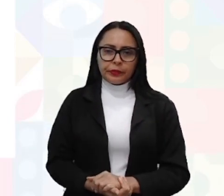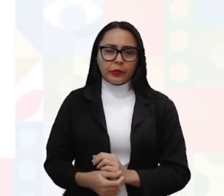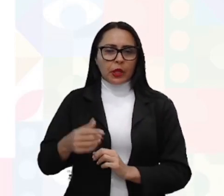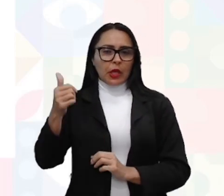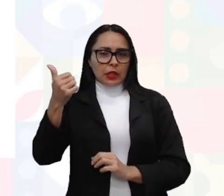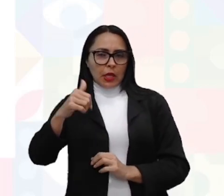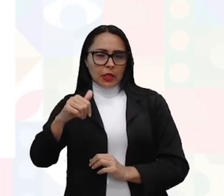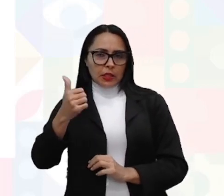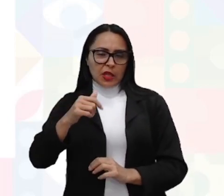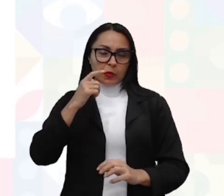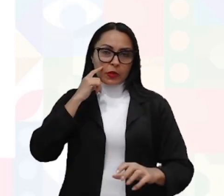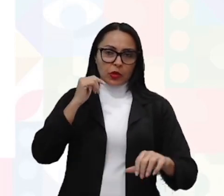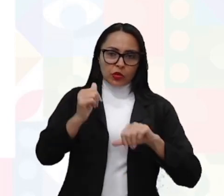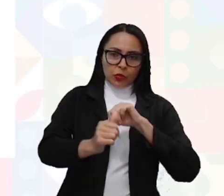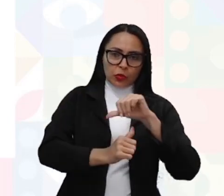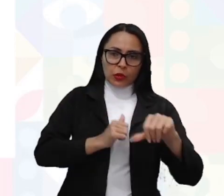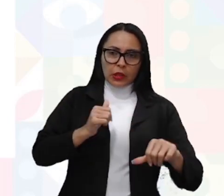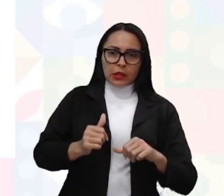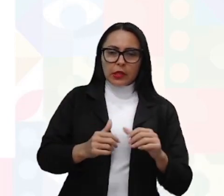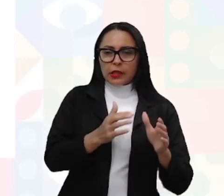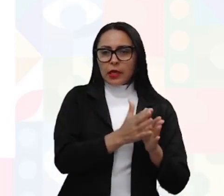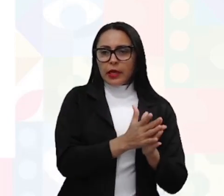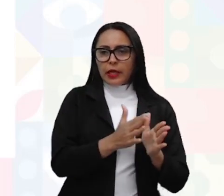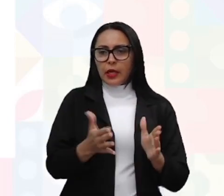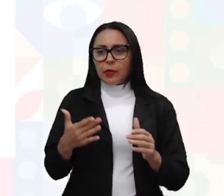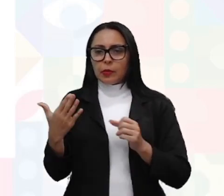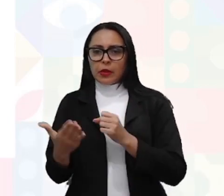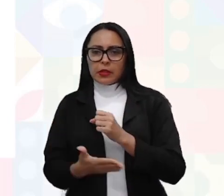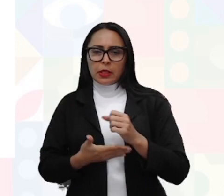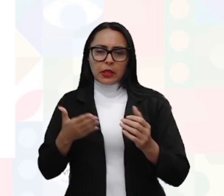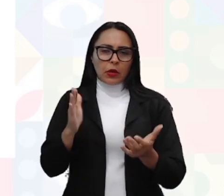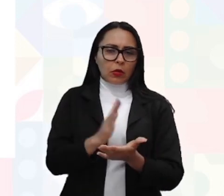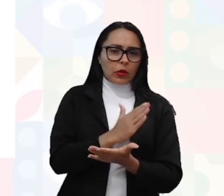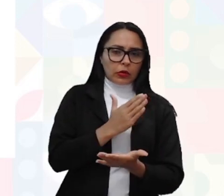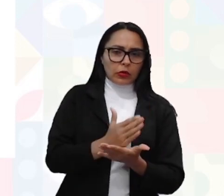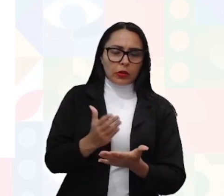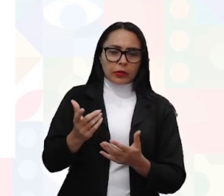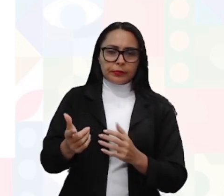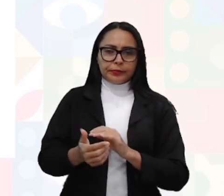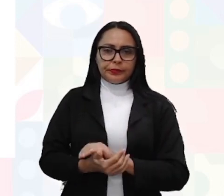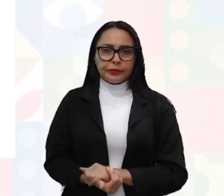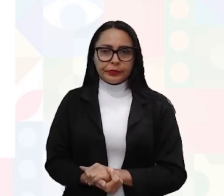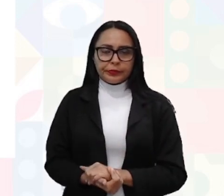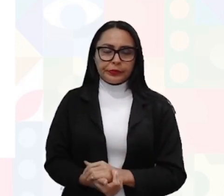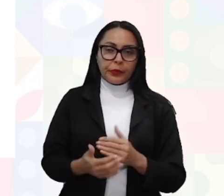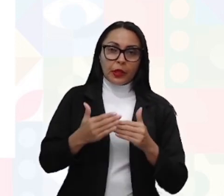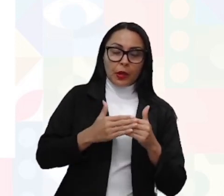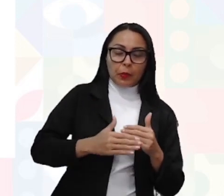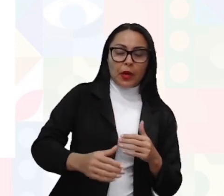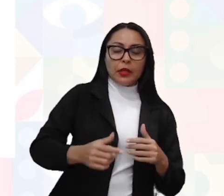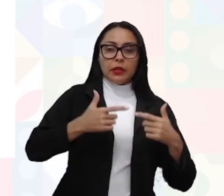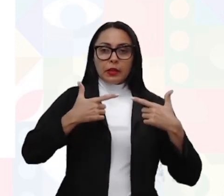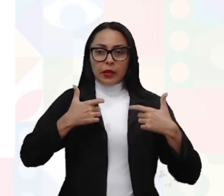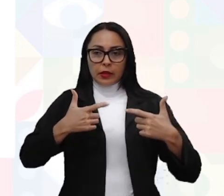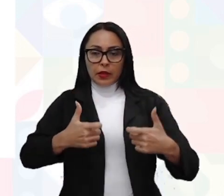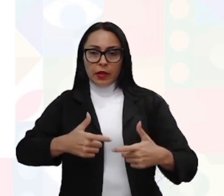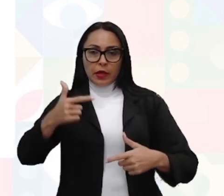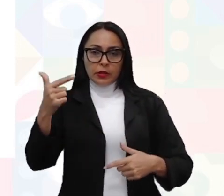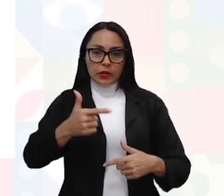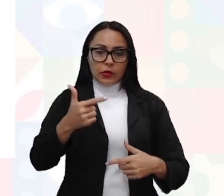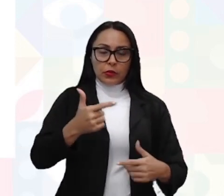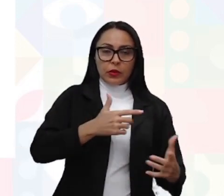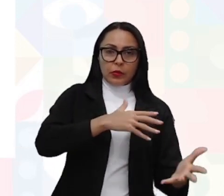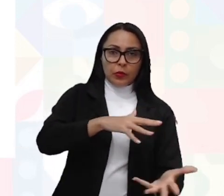Analisemos as mudanças da época baseadas em alguns fatores. Bom, a partir da Segunda Guerra Mundial, nós tivemos